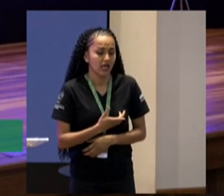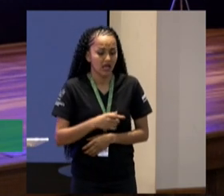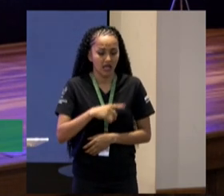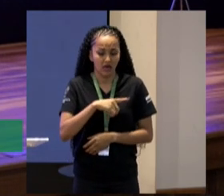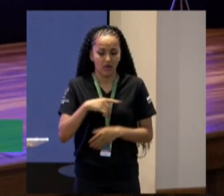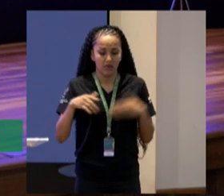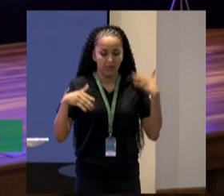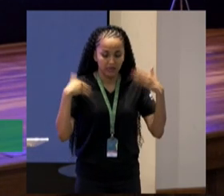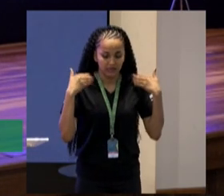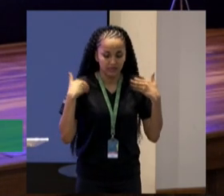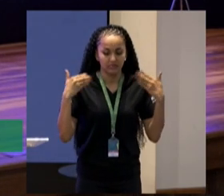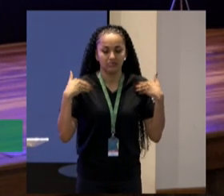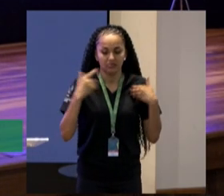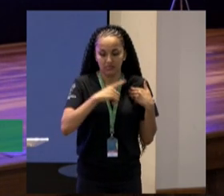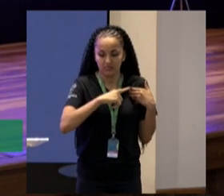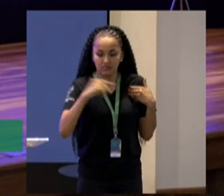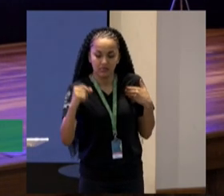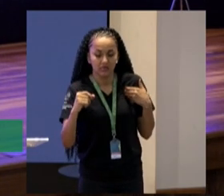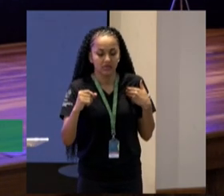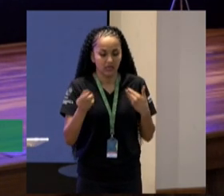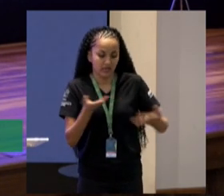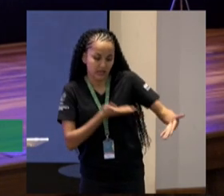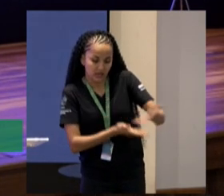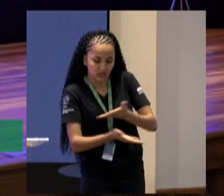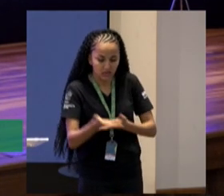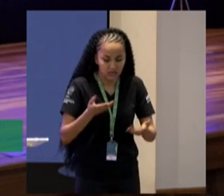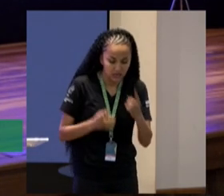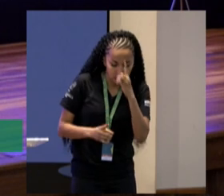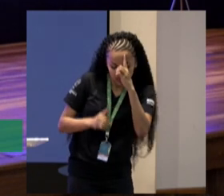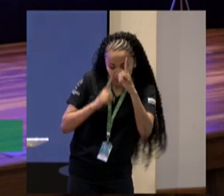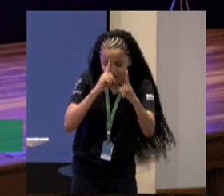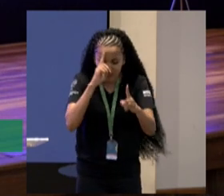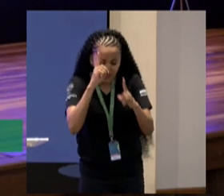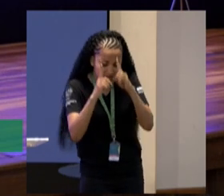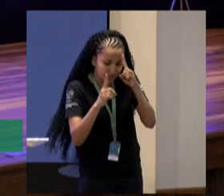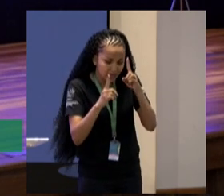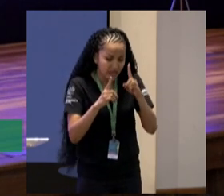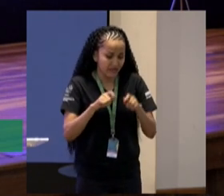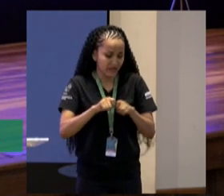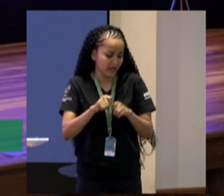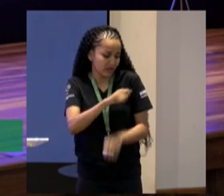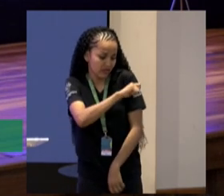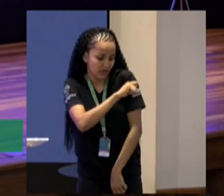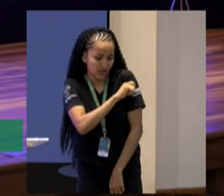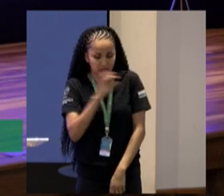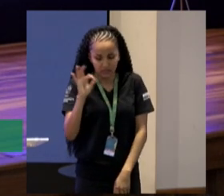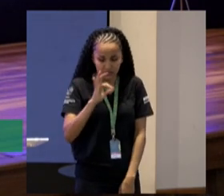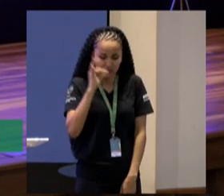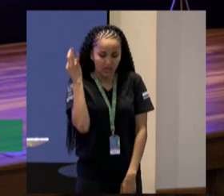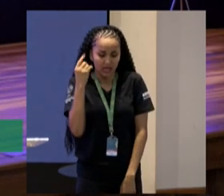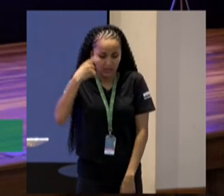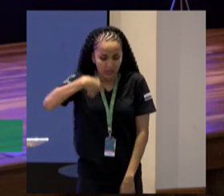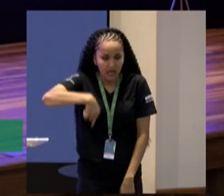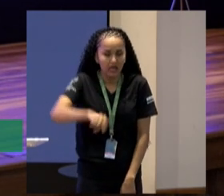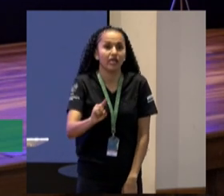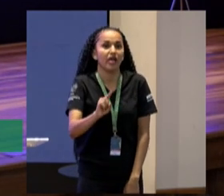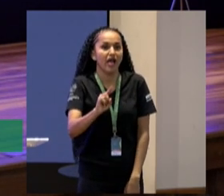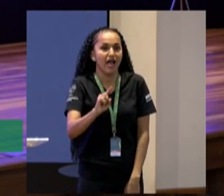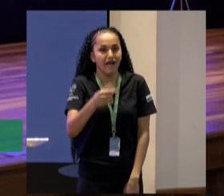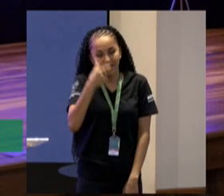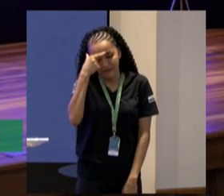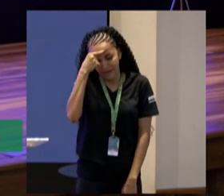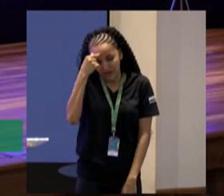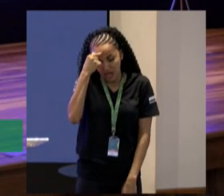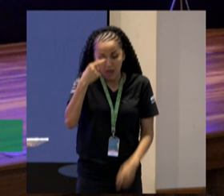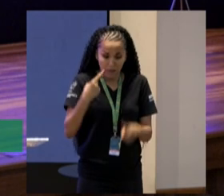que eu vou acelerar agora, que a gente chama de intercâmbio de ideias, que é essa, levar os estudantes Sankofa para a universidade, que aquele lugar